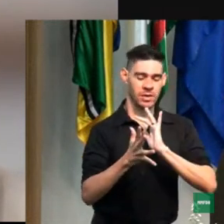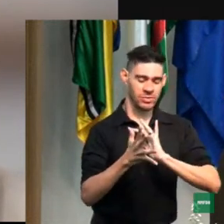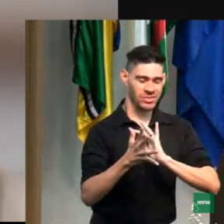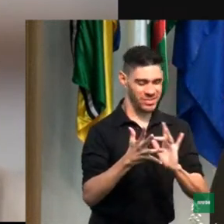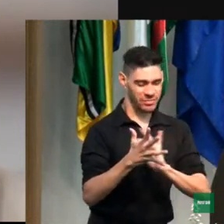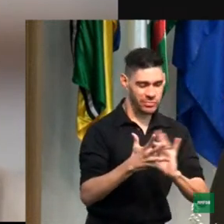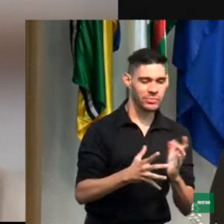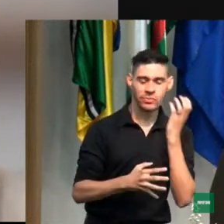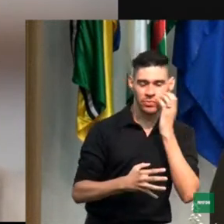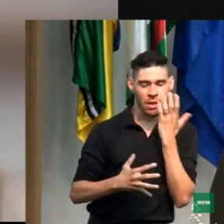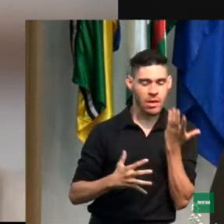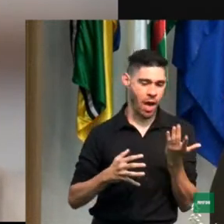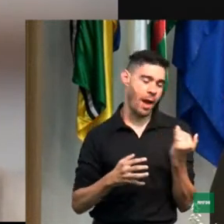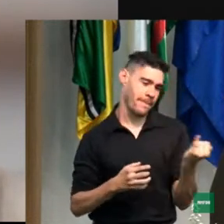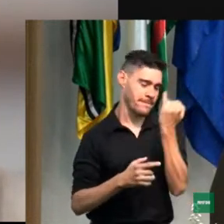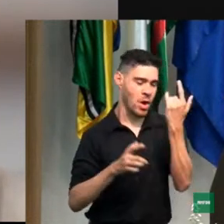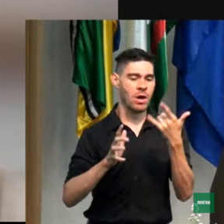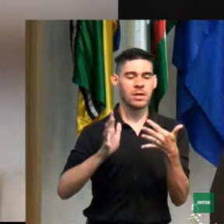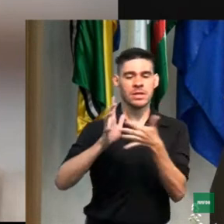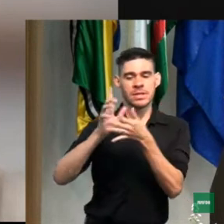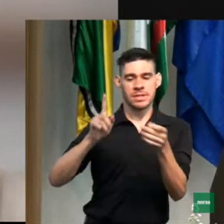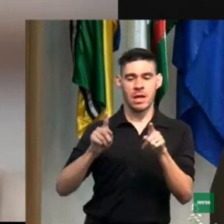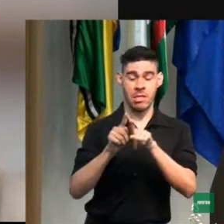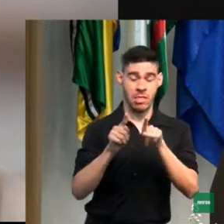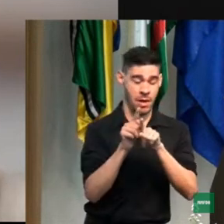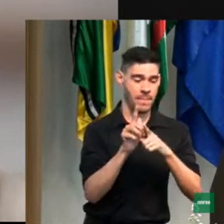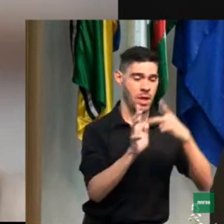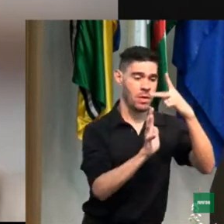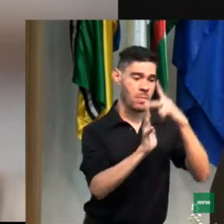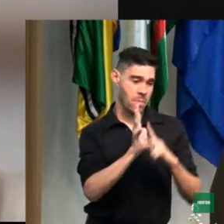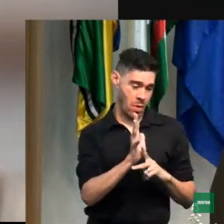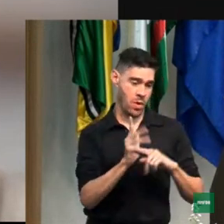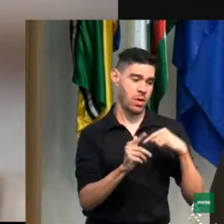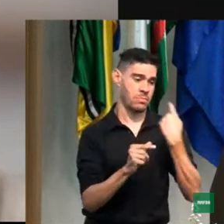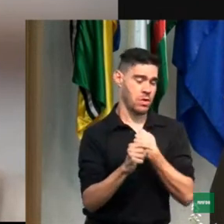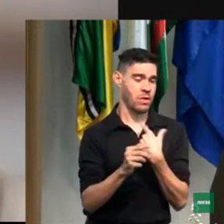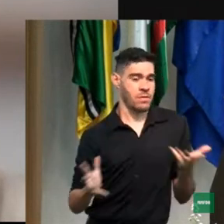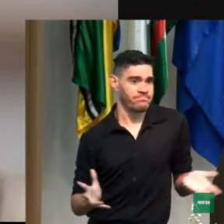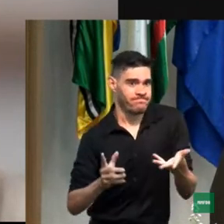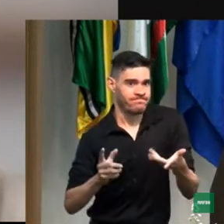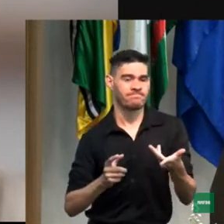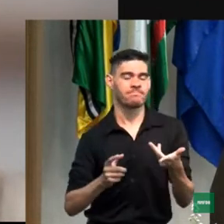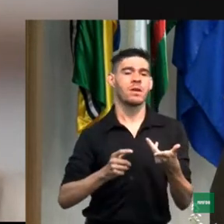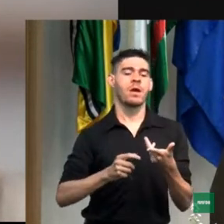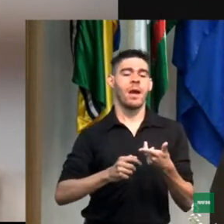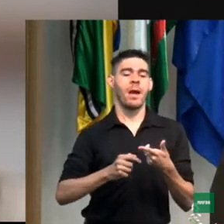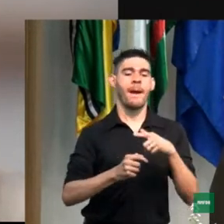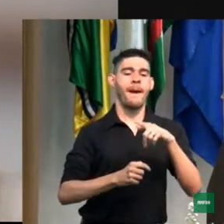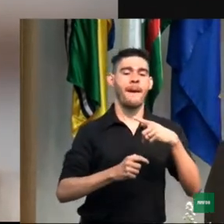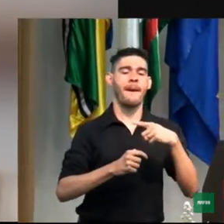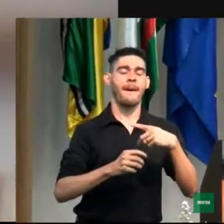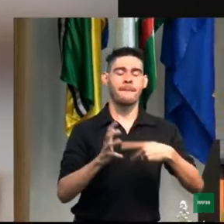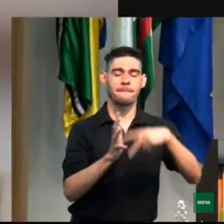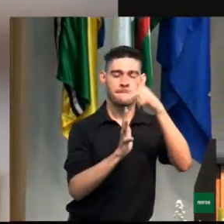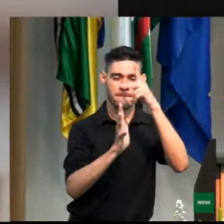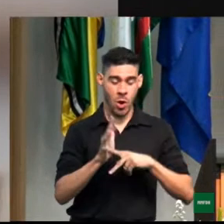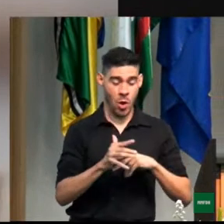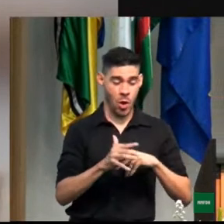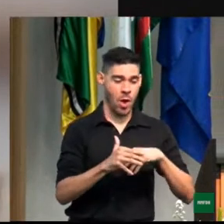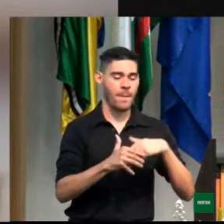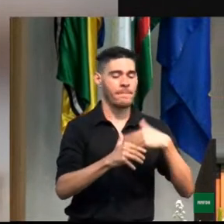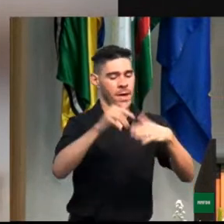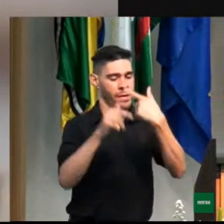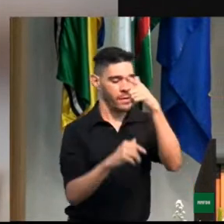E destacaria também um programa que a gente vem incentivando muito, que é o Programa de Gestão e Desempenho, onde as pessoas podem trabalhar de